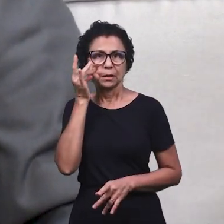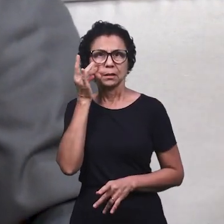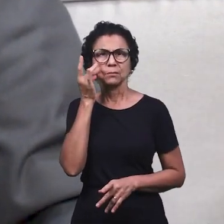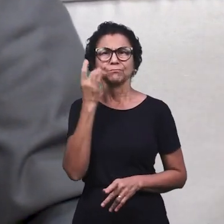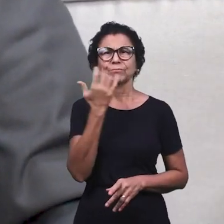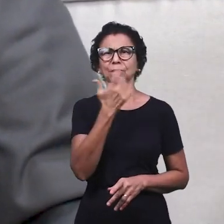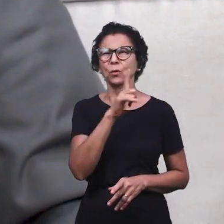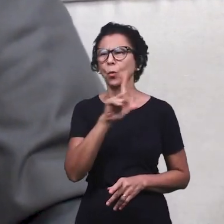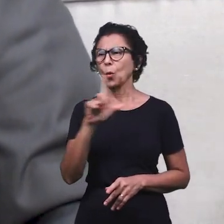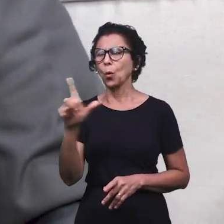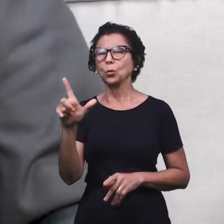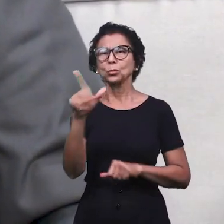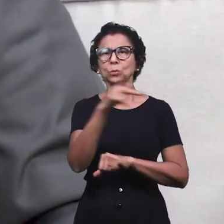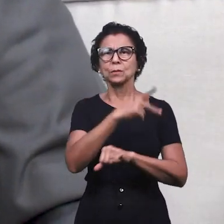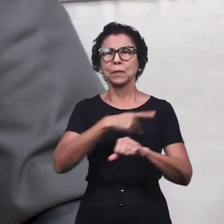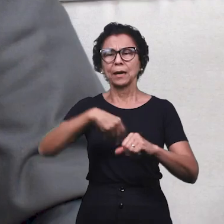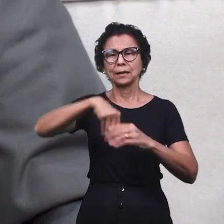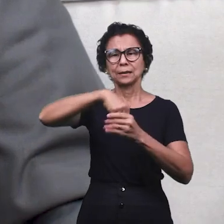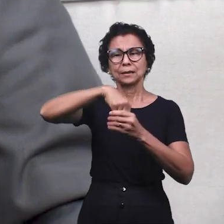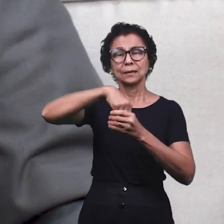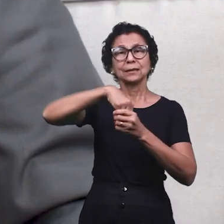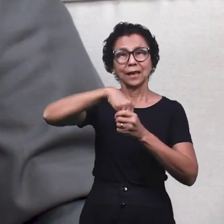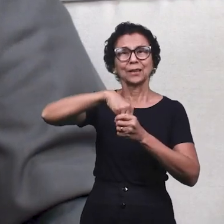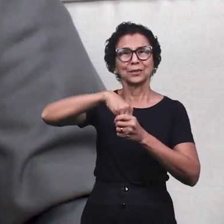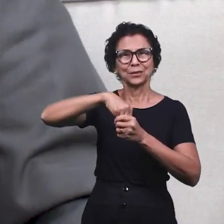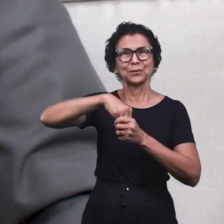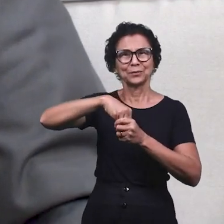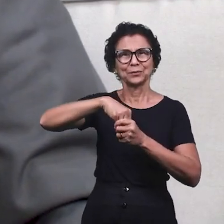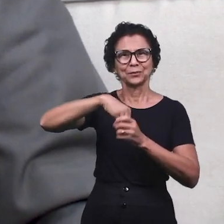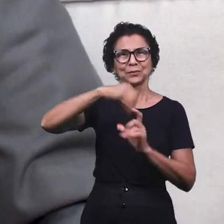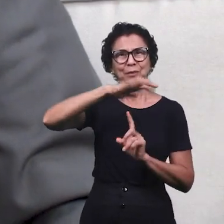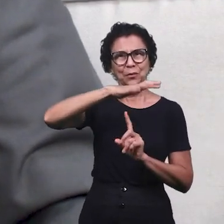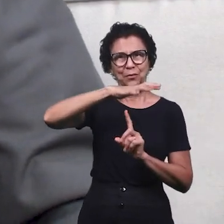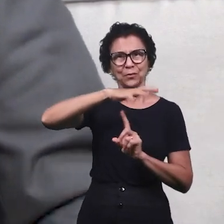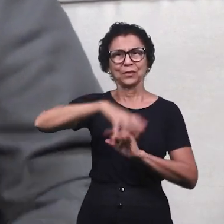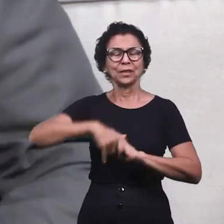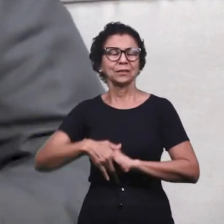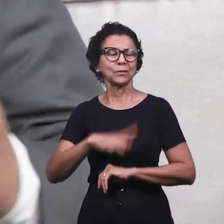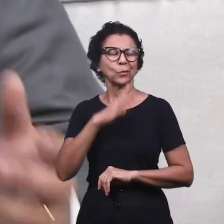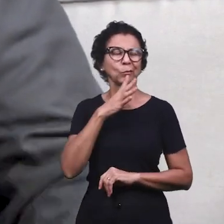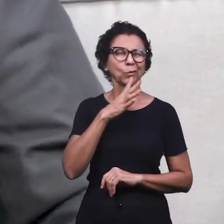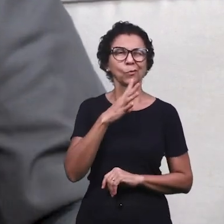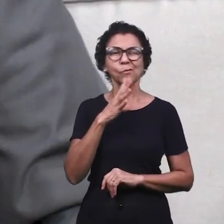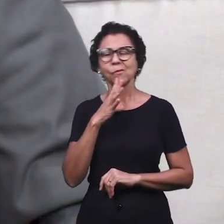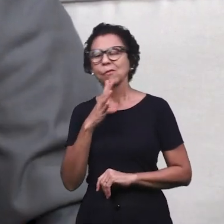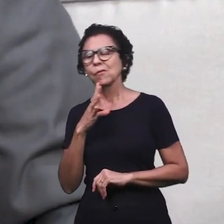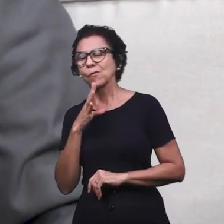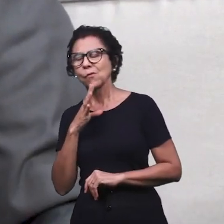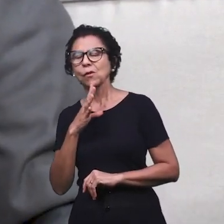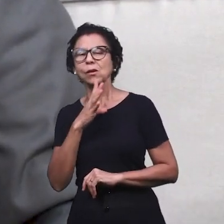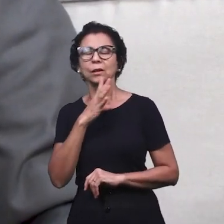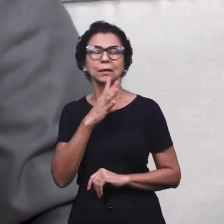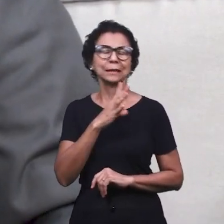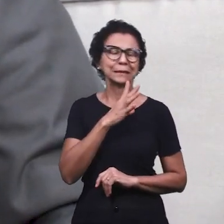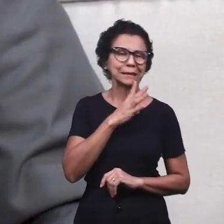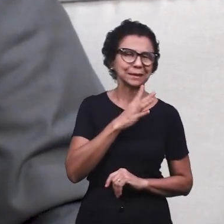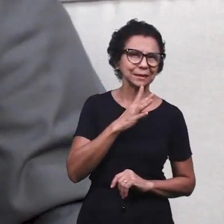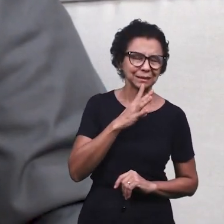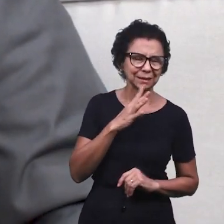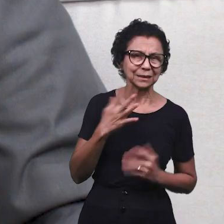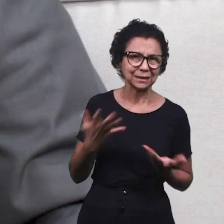há outros players de outros países expondo nessas participam feiras. lá. E aí você vai conhecendo, você vai tendo todo um